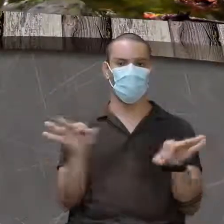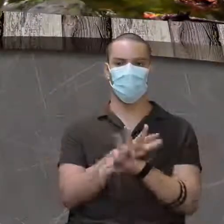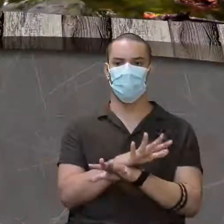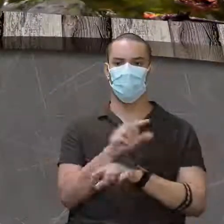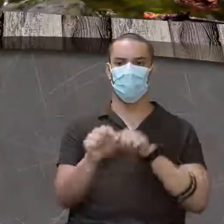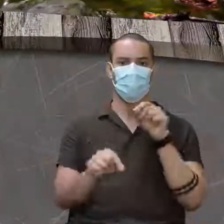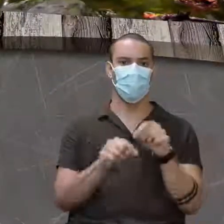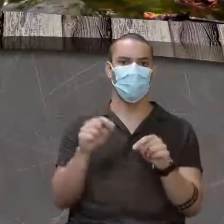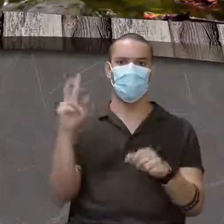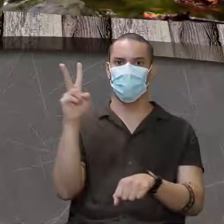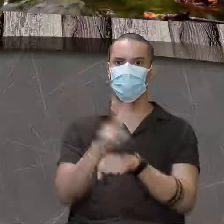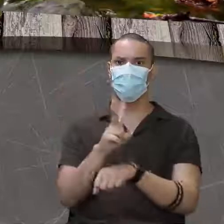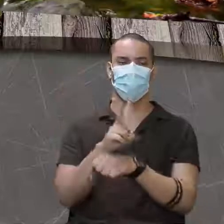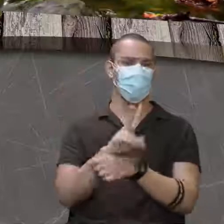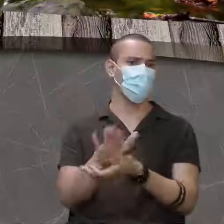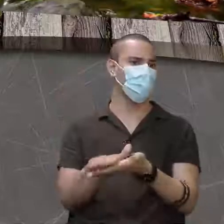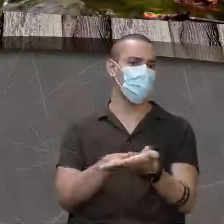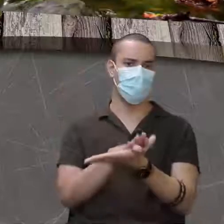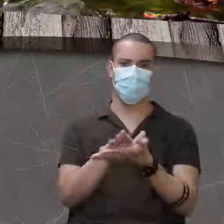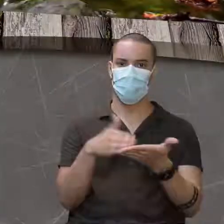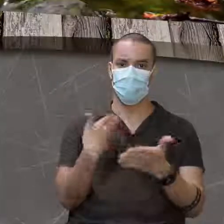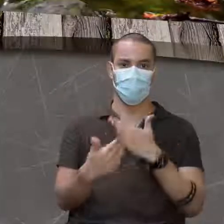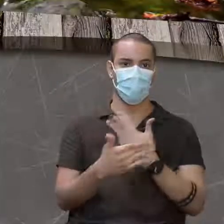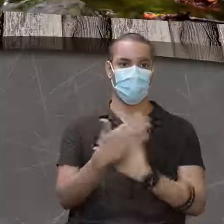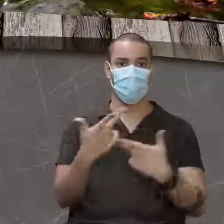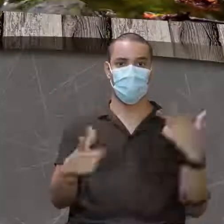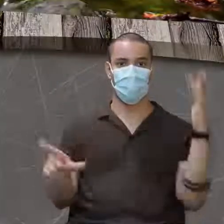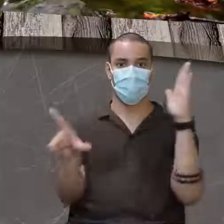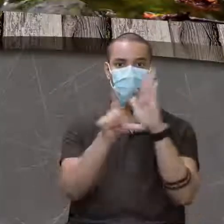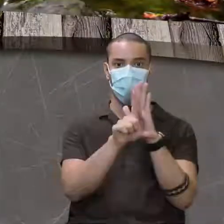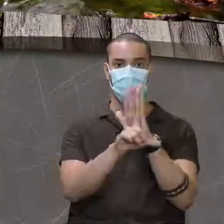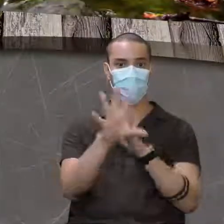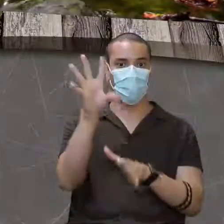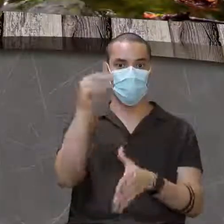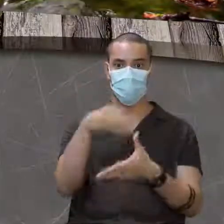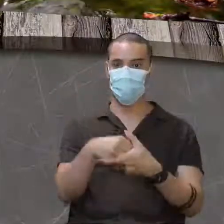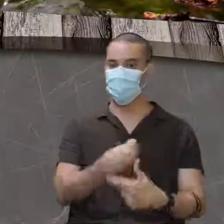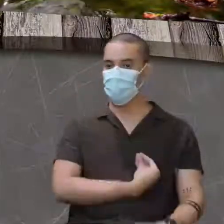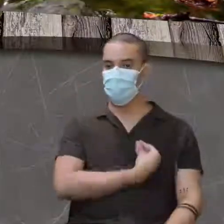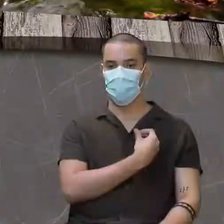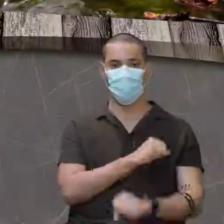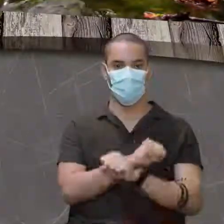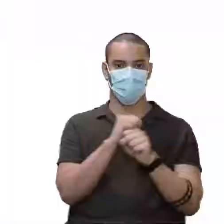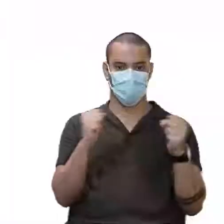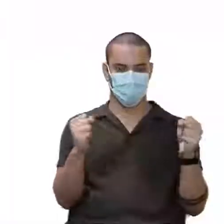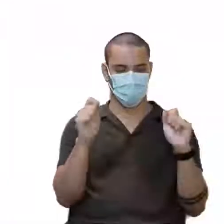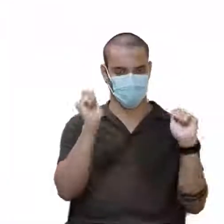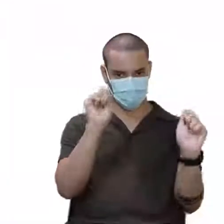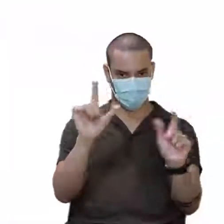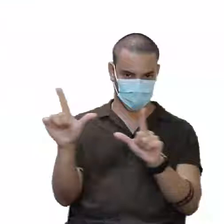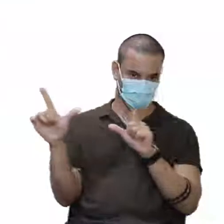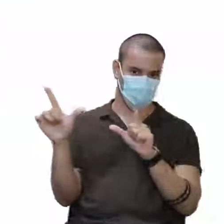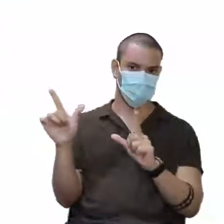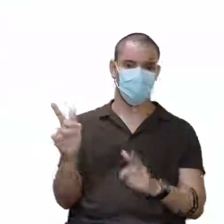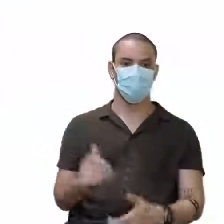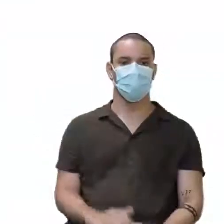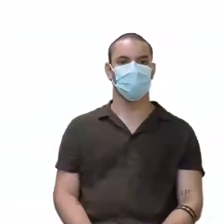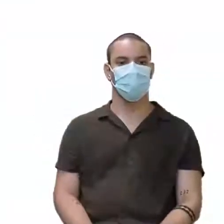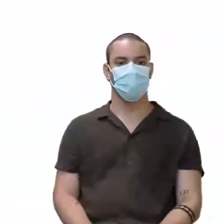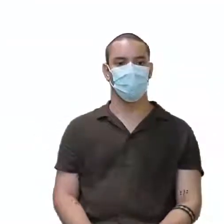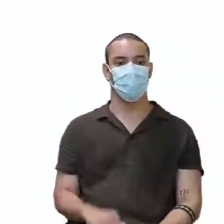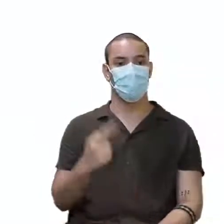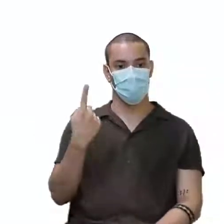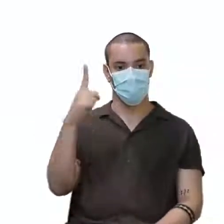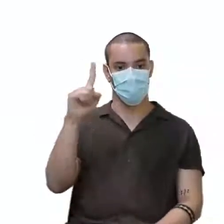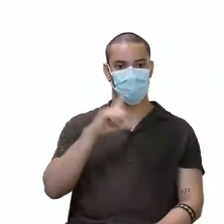completamente desprotegido, desprovido de qualquer coisa legal para qualquer forma de vida. Joga lá no quadro, olha lá. Por último,